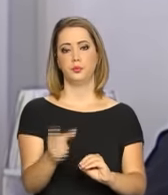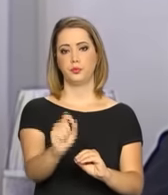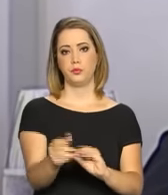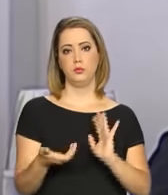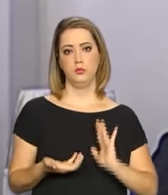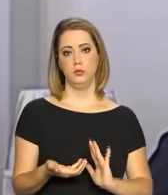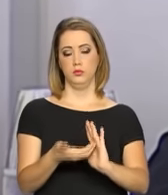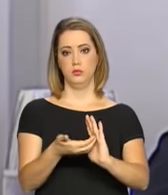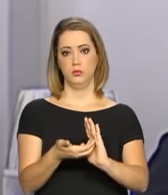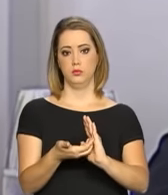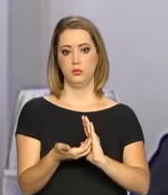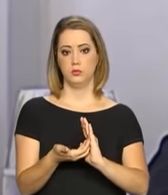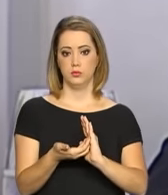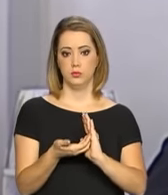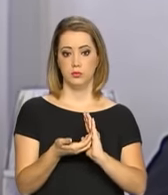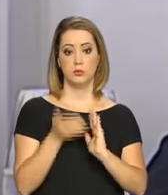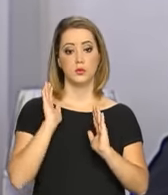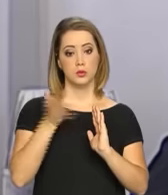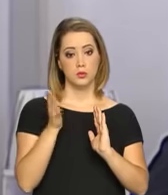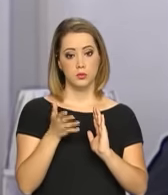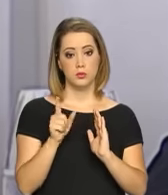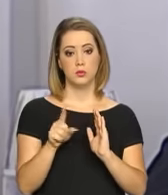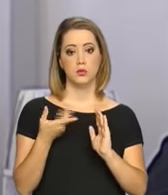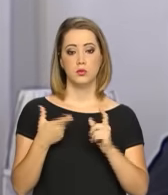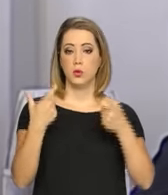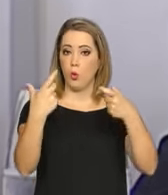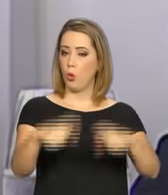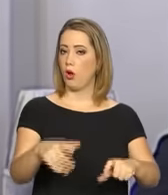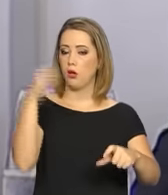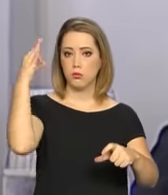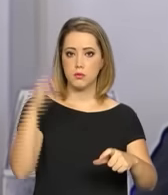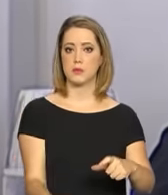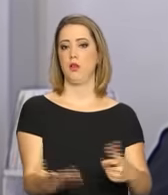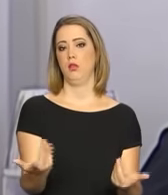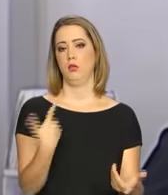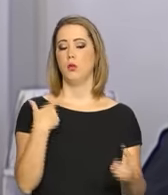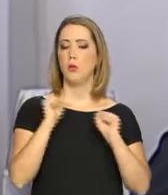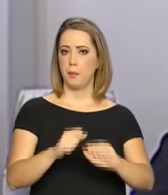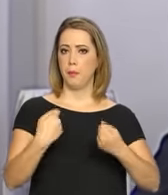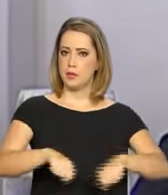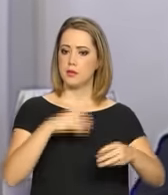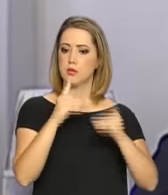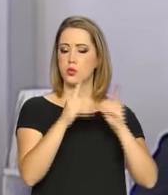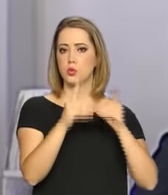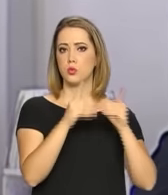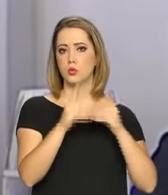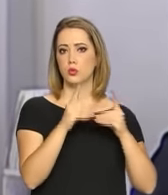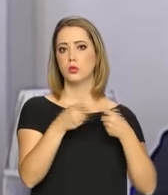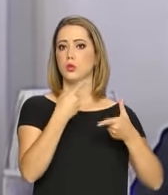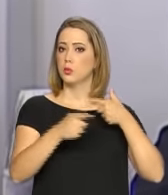Congresso Nacional que convenhamos é o palco próprio para discutir as grandes questões